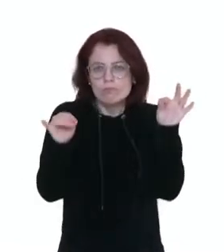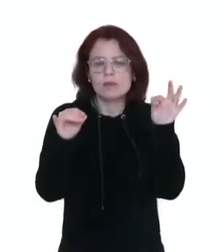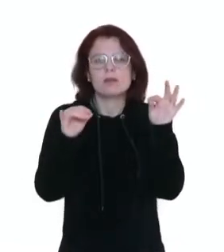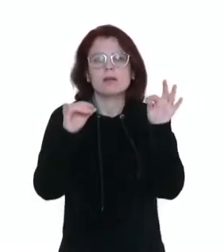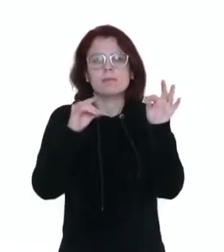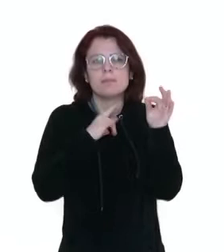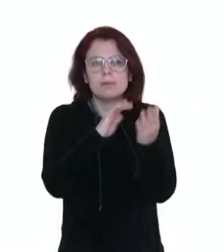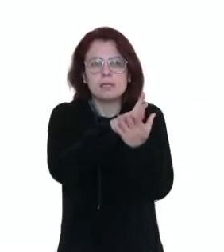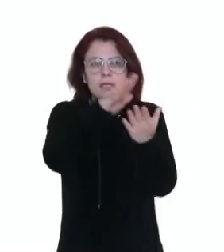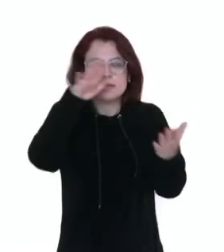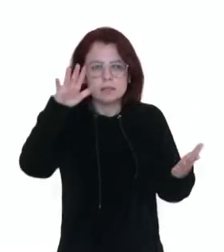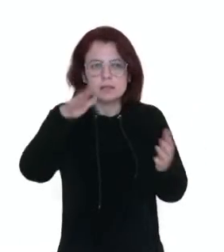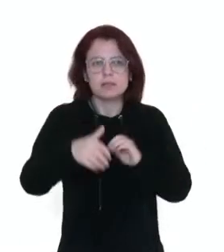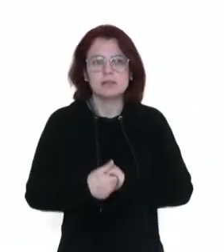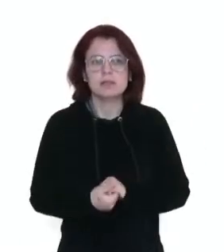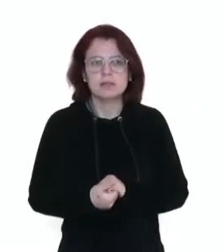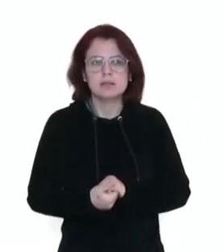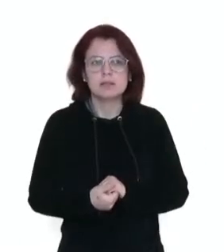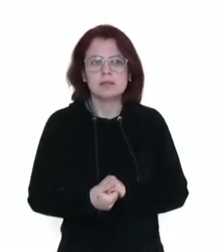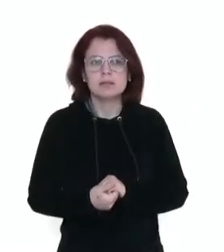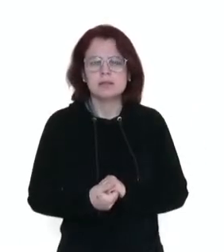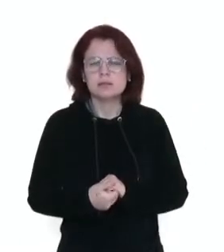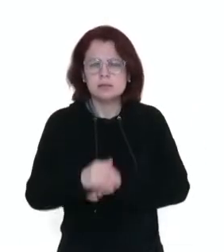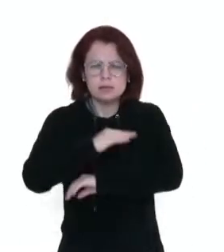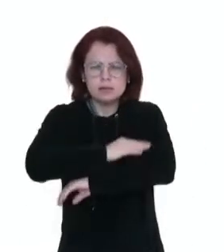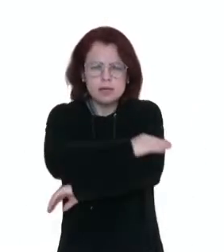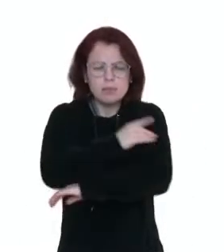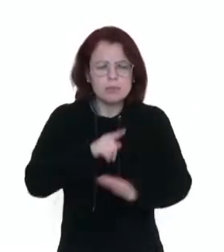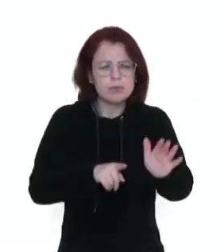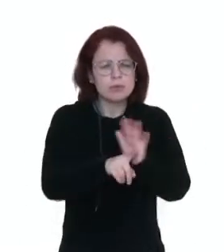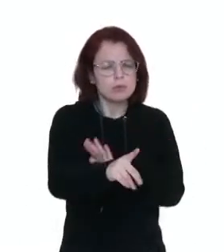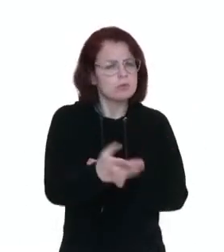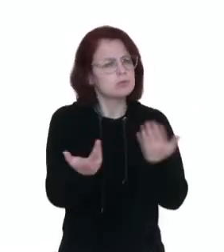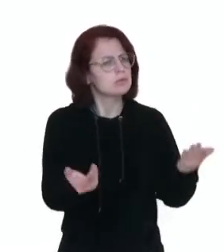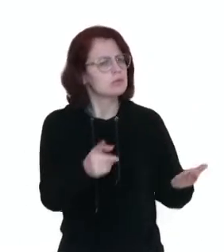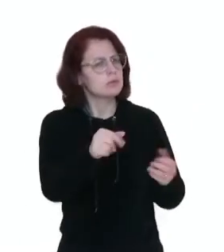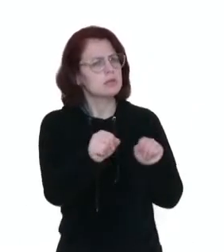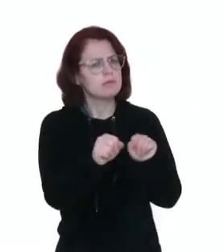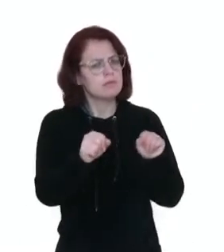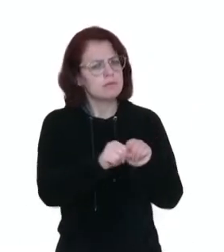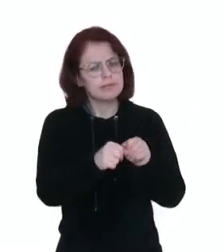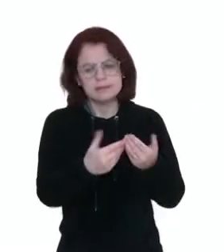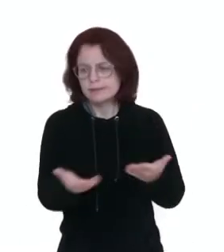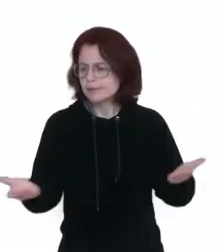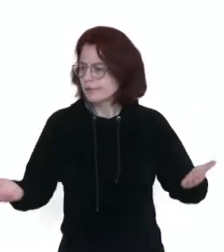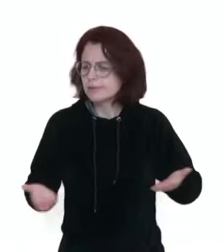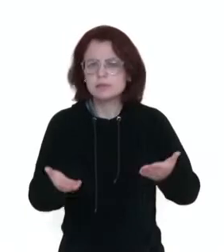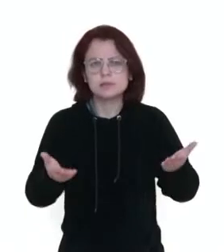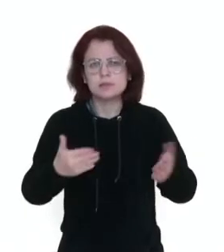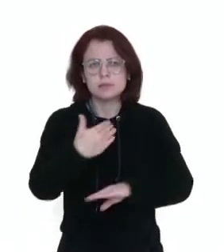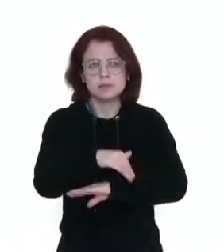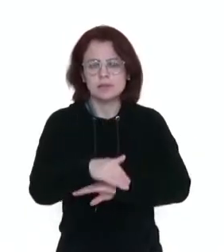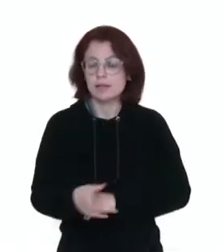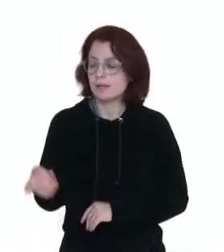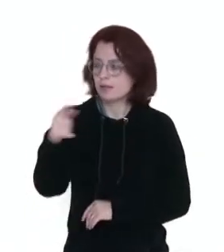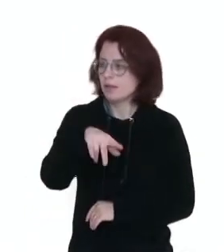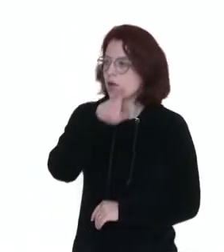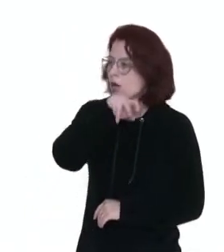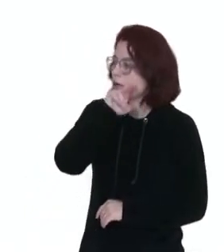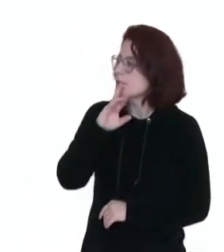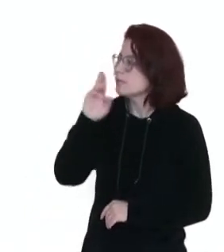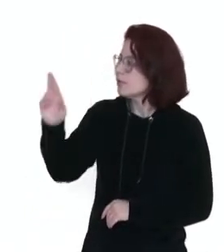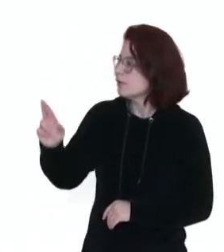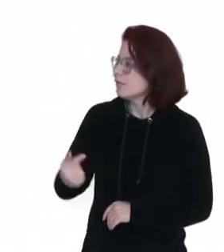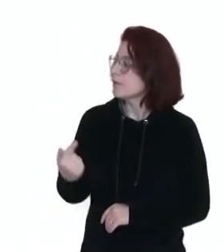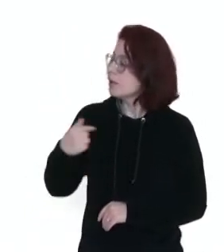brilhante. O sapo perguntou: "Oi, que você faz estirada pela estrada?" A cobra respondeu: